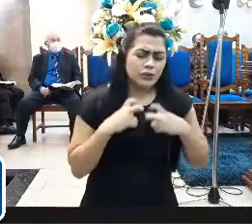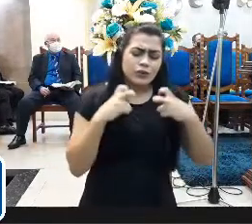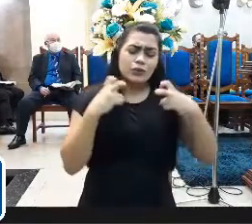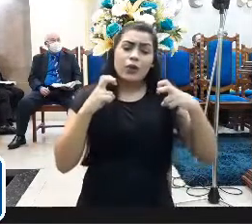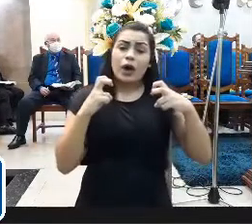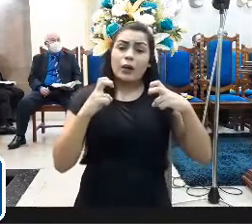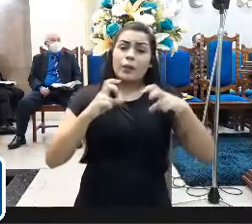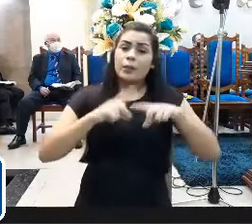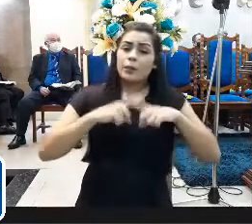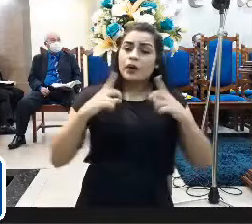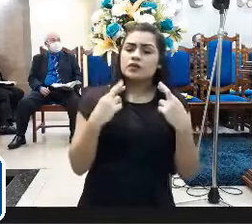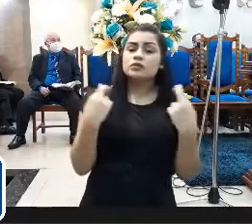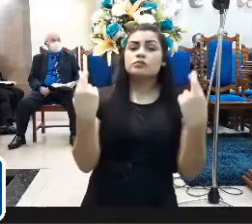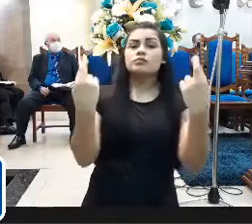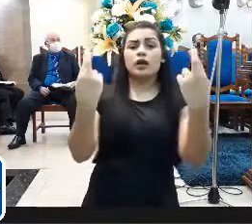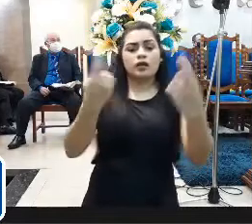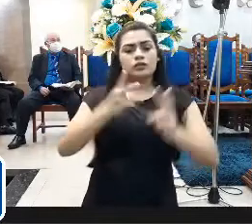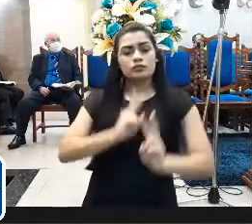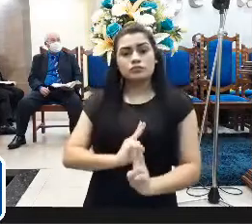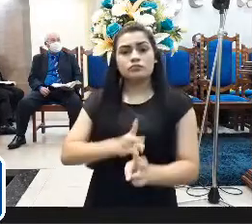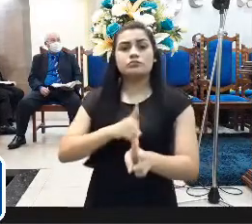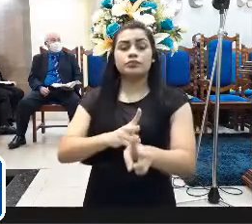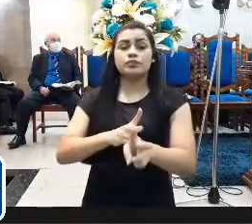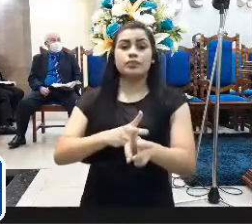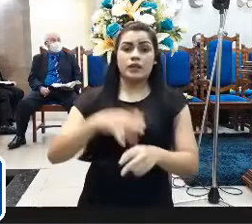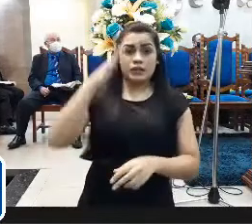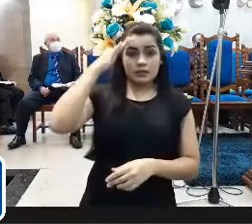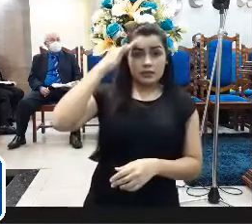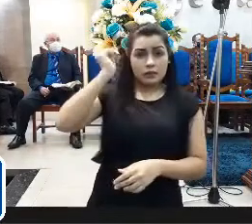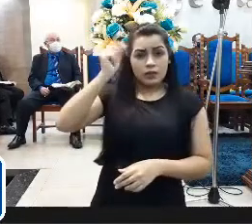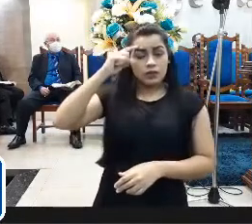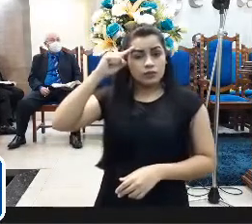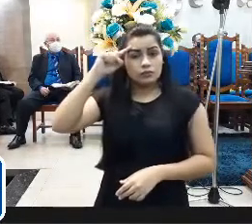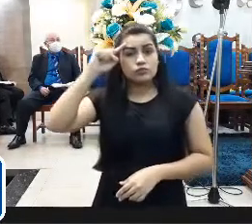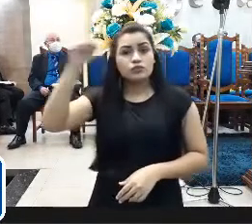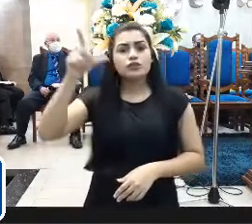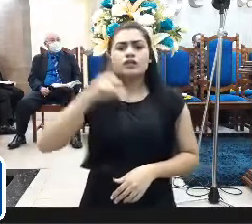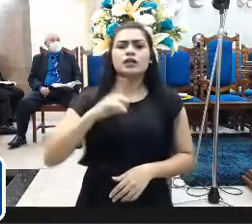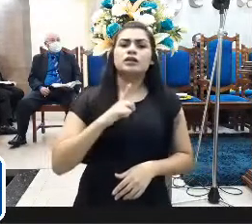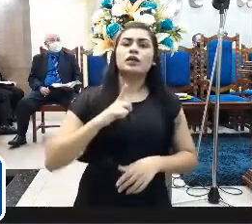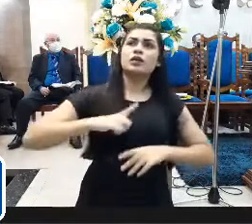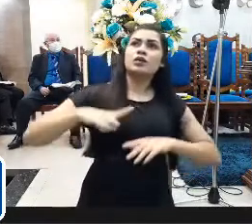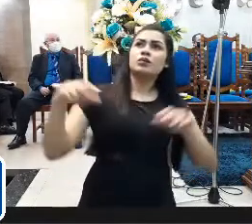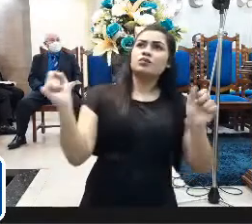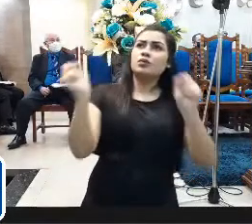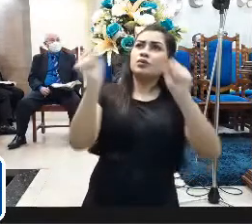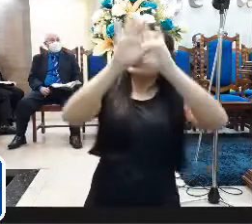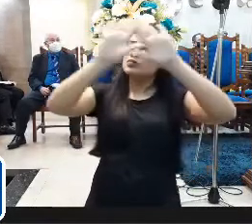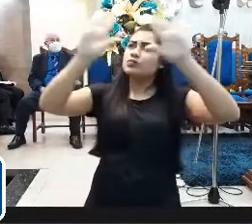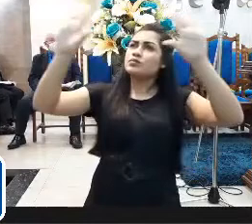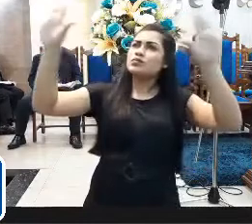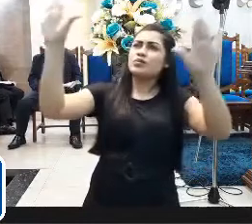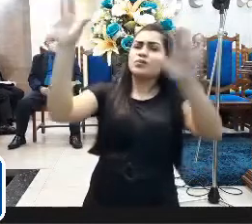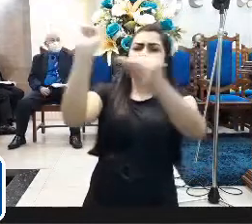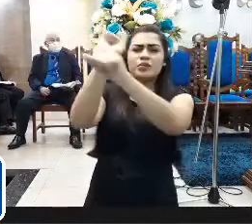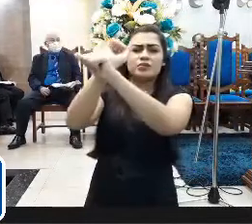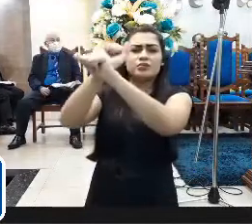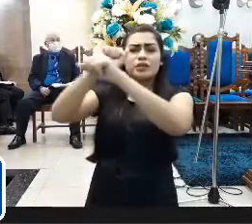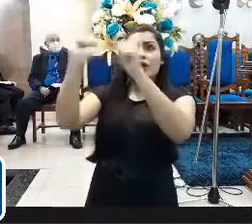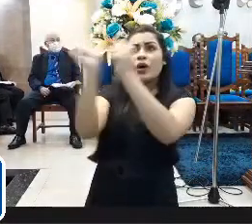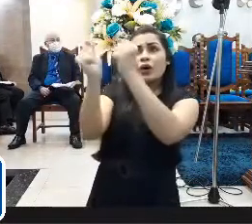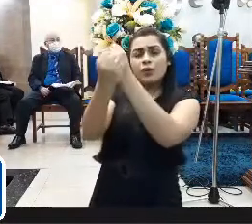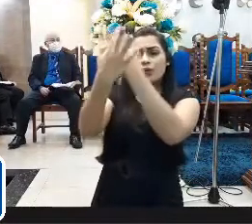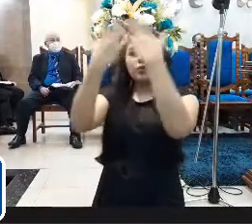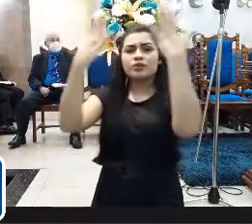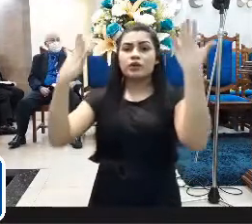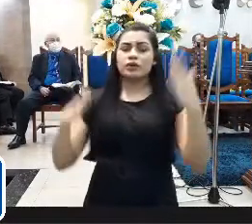sem perder a esperança, aleluia, sabendo que um dia tem uma recompensa gloriosa que nos espera, aleluia.